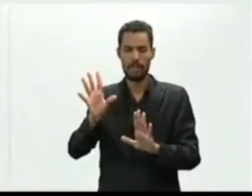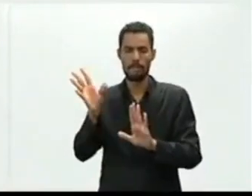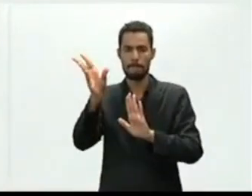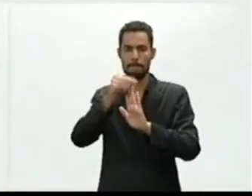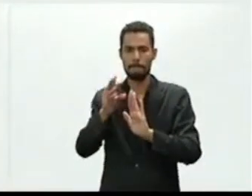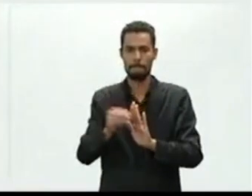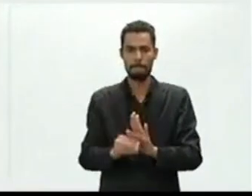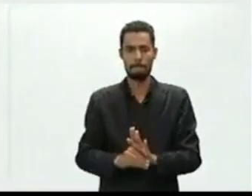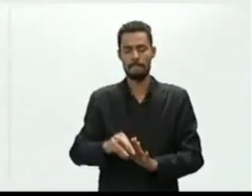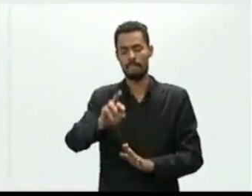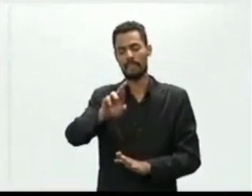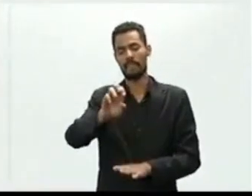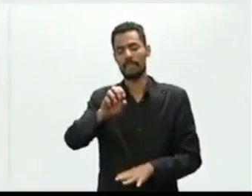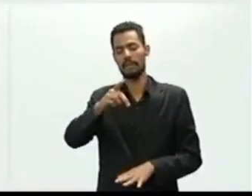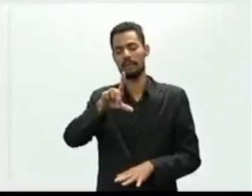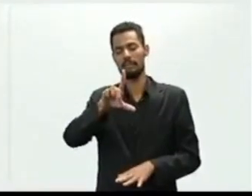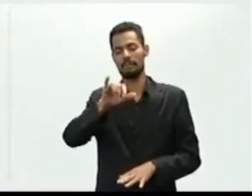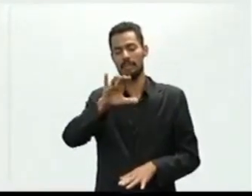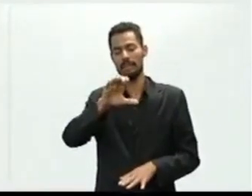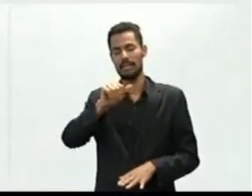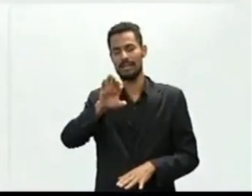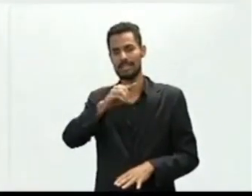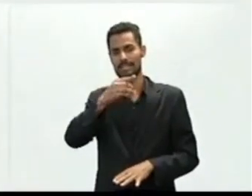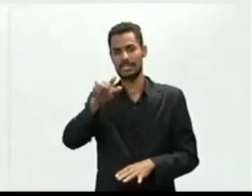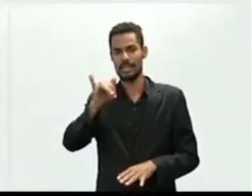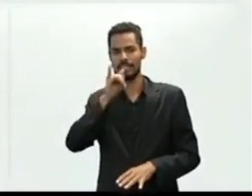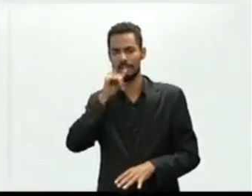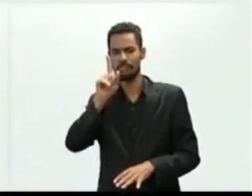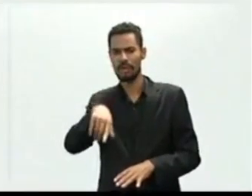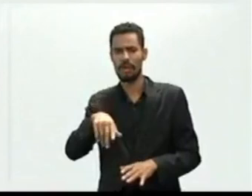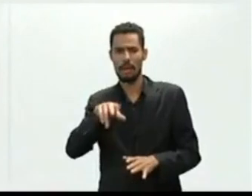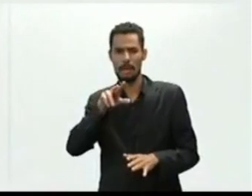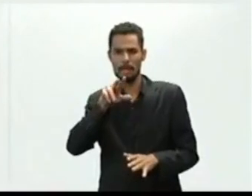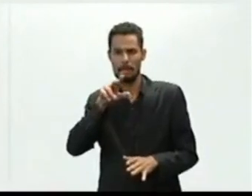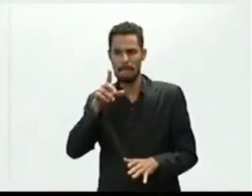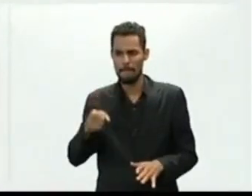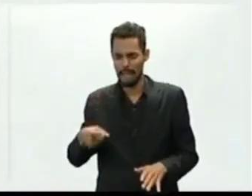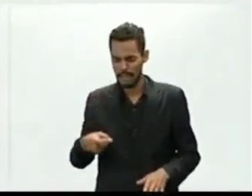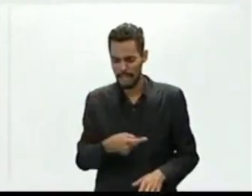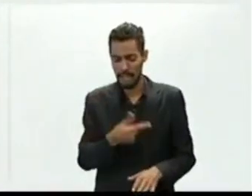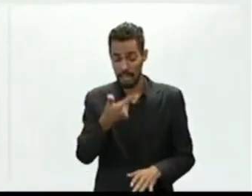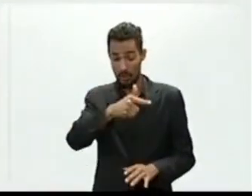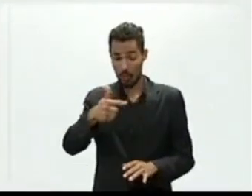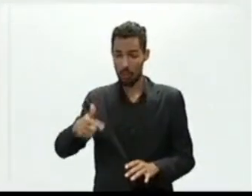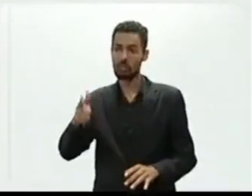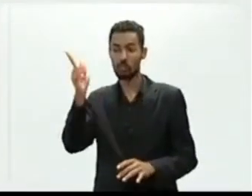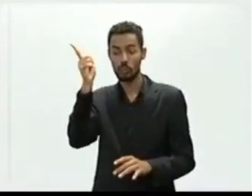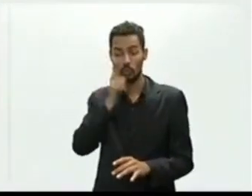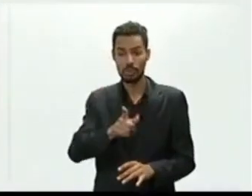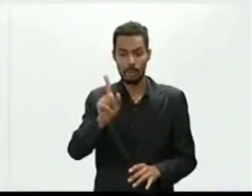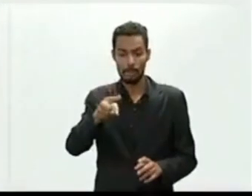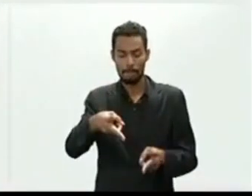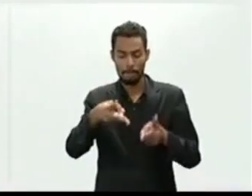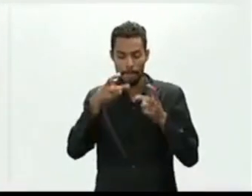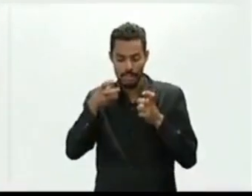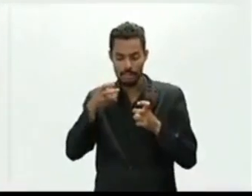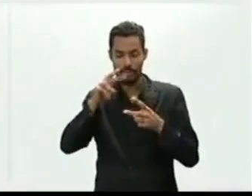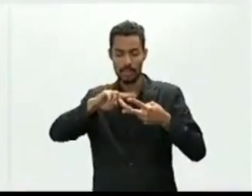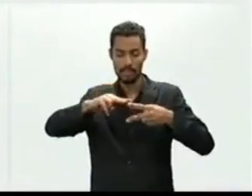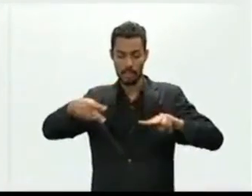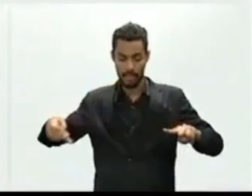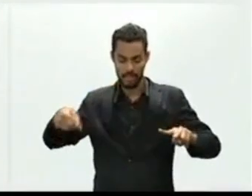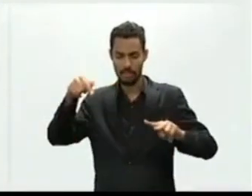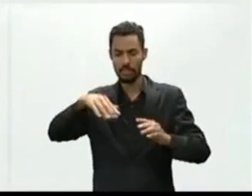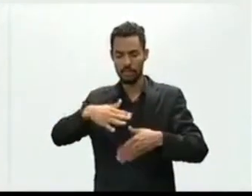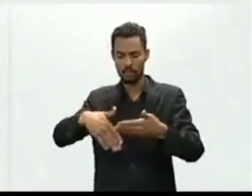replicação. Ou seja, uma bactéria ou qualquer outro organismo vai conseguir ler o DNA